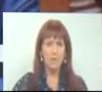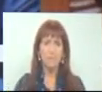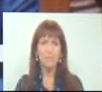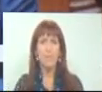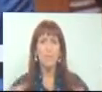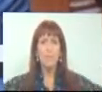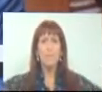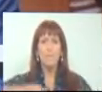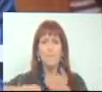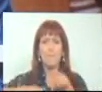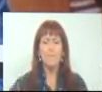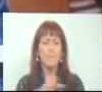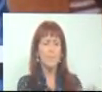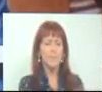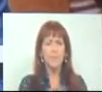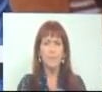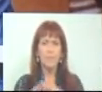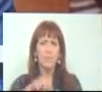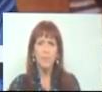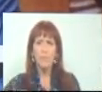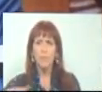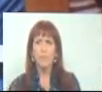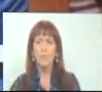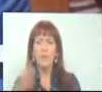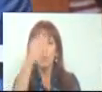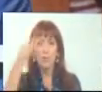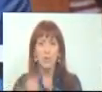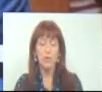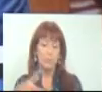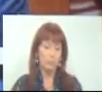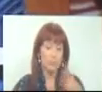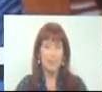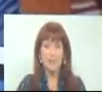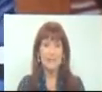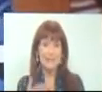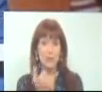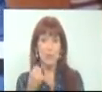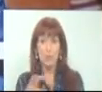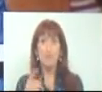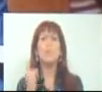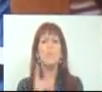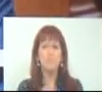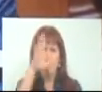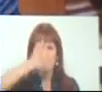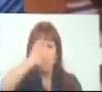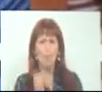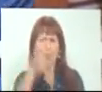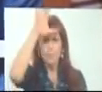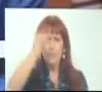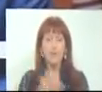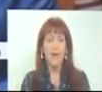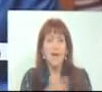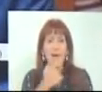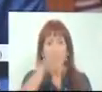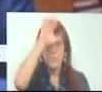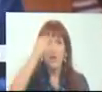rodoviárias, cortámos 44% dos encargos líquidos com essas PPPs em 2013 e ainda emagrecemos o Estado. Só o